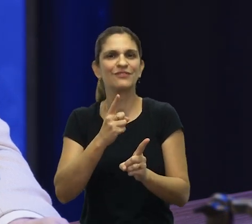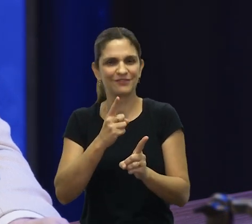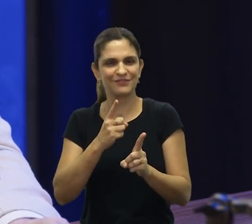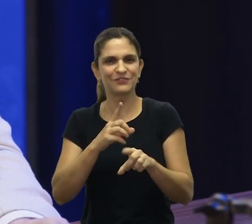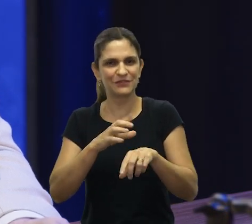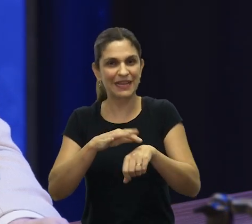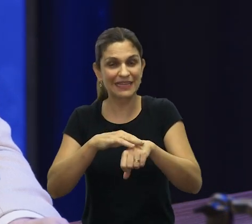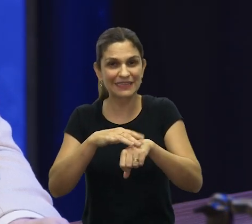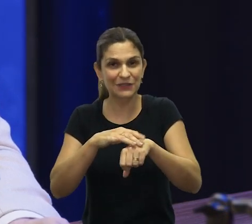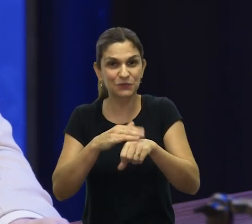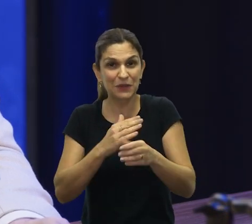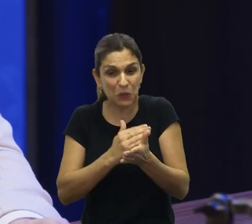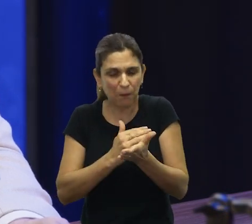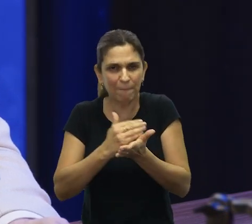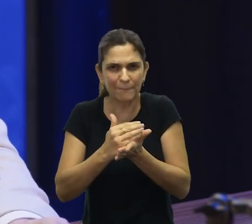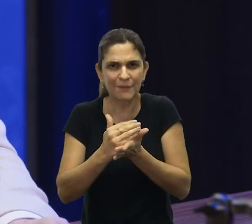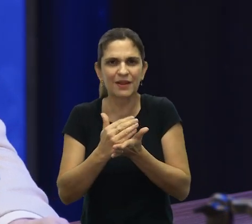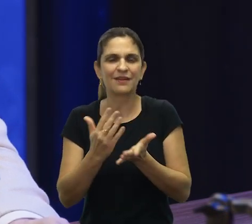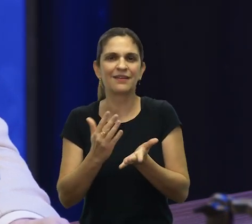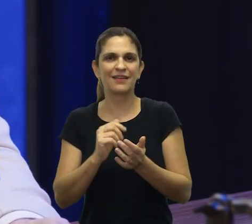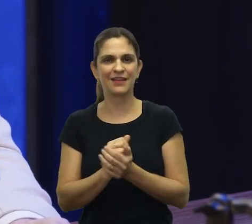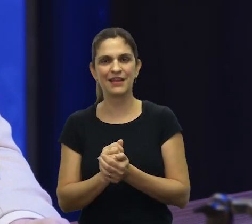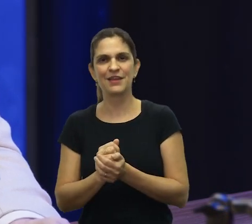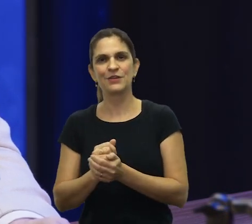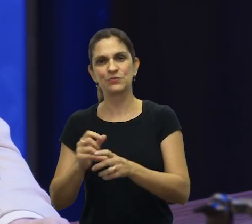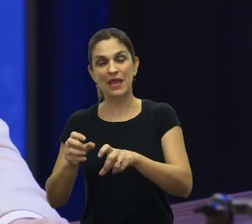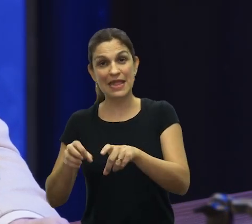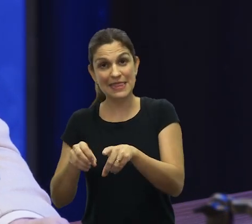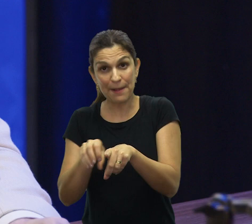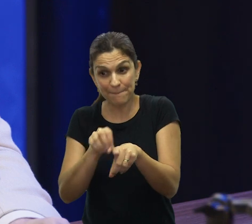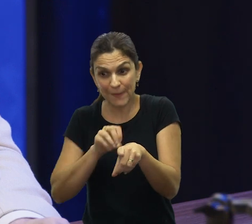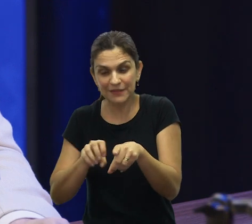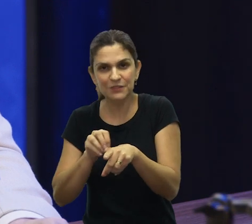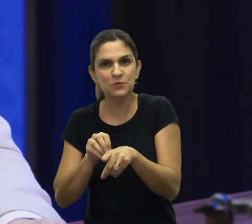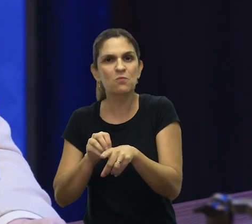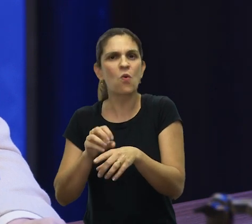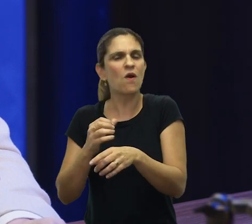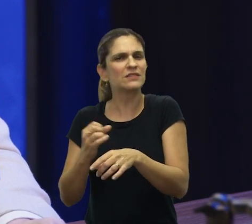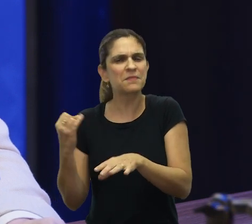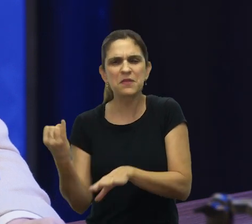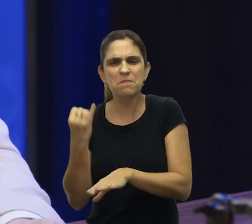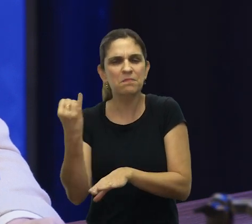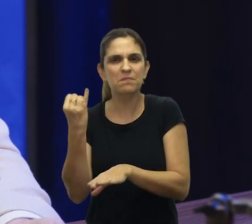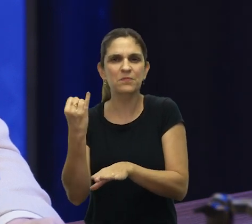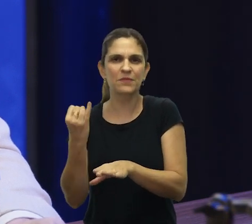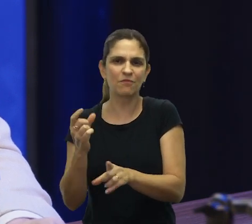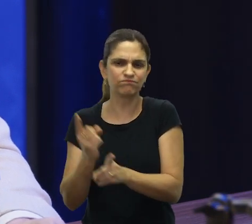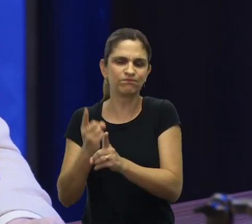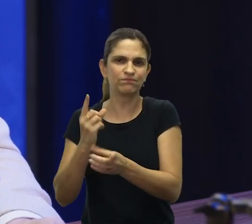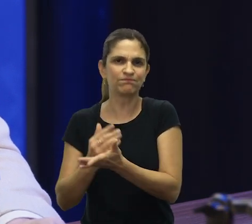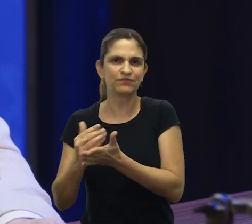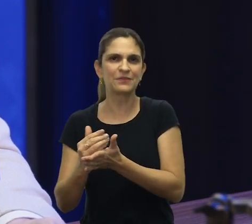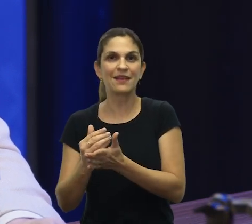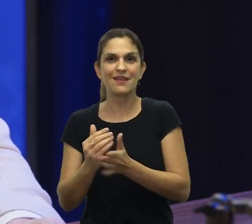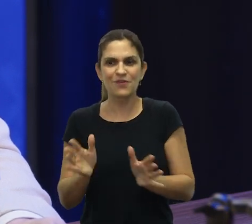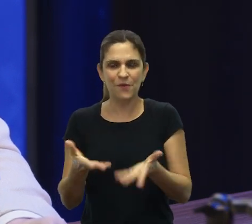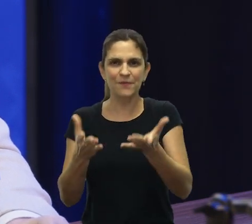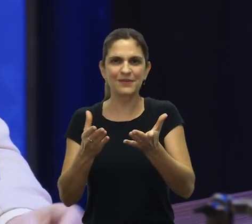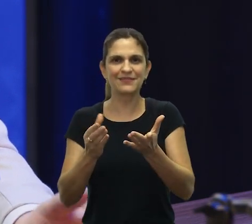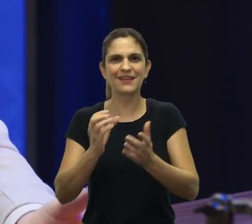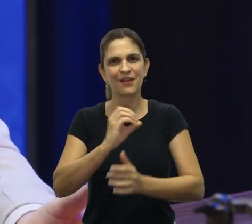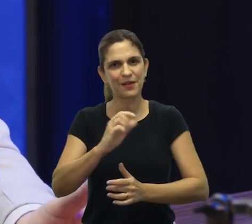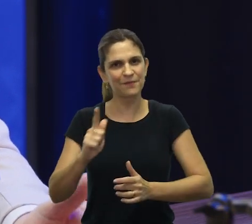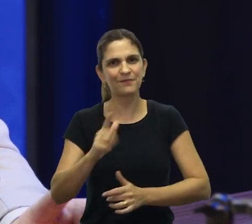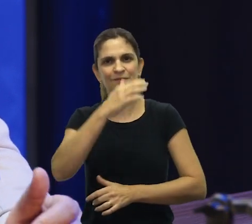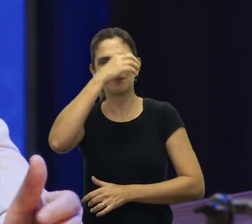e reduzir a mortalidade pelo câncer de mama, agora pelo câncer de próstata. Acho que a Casa Rosa tem muito a contribuir com Campo Grande, com Mato Grosso do Sul